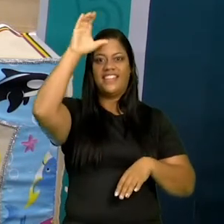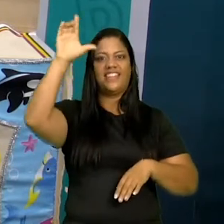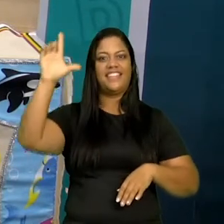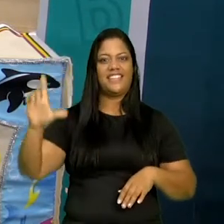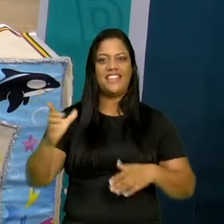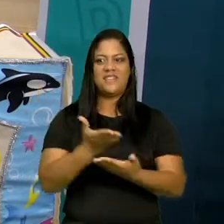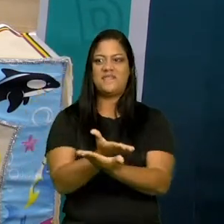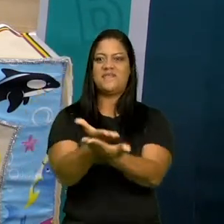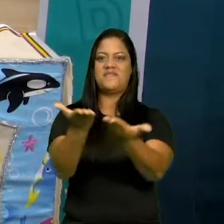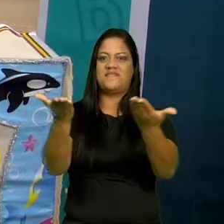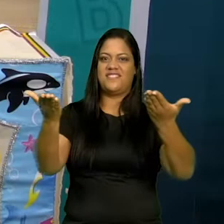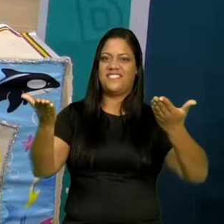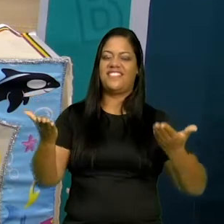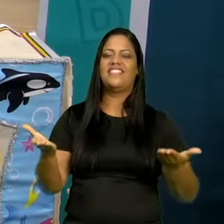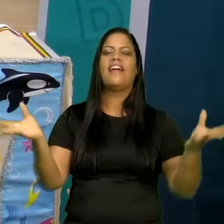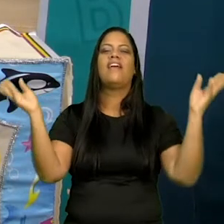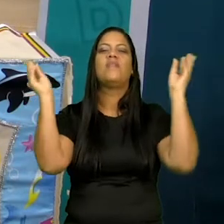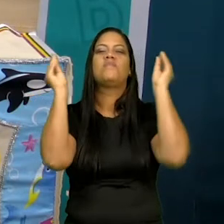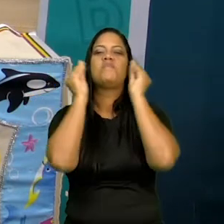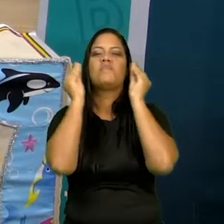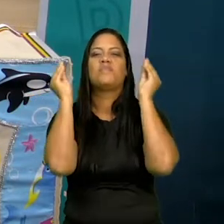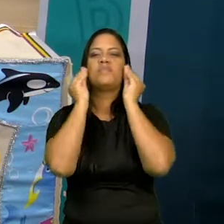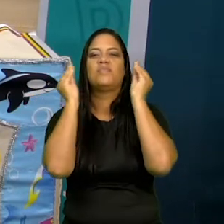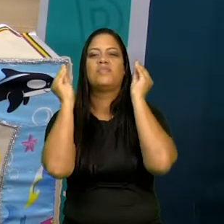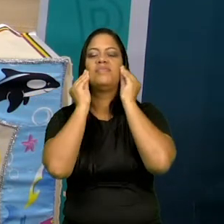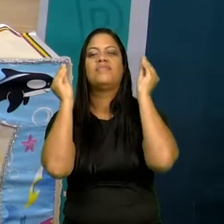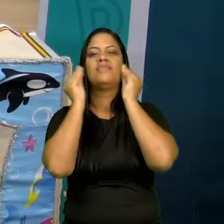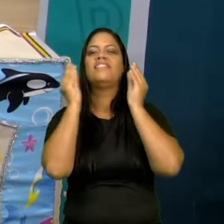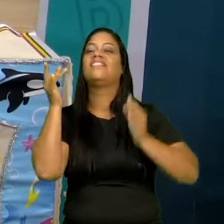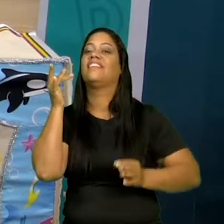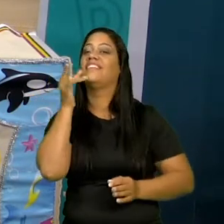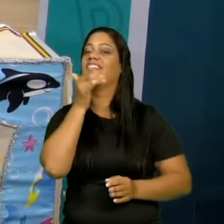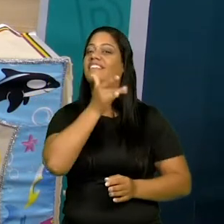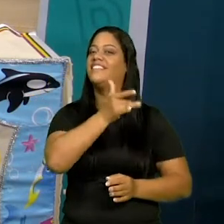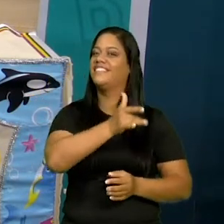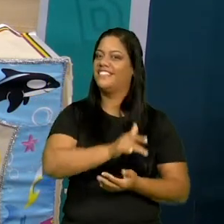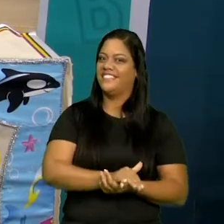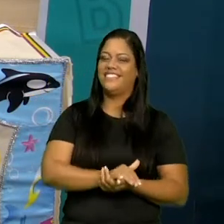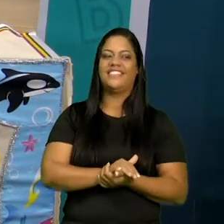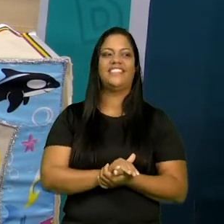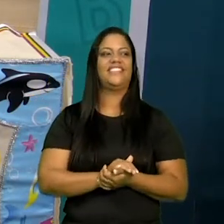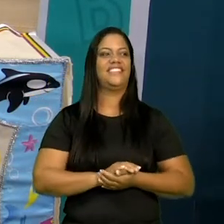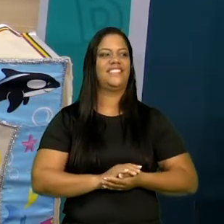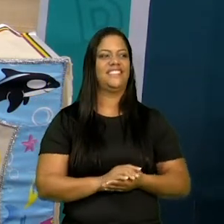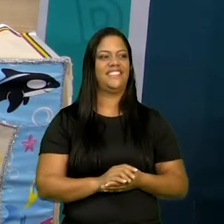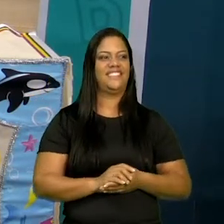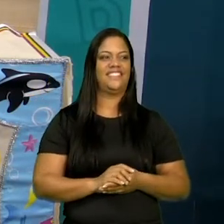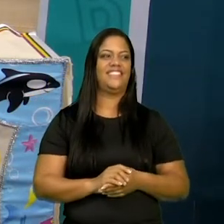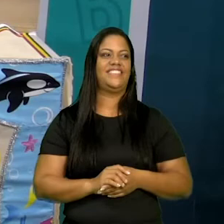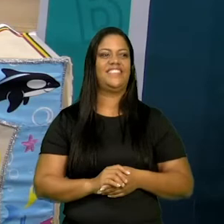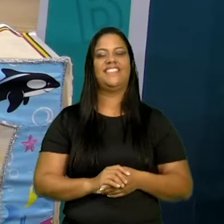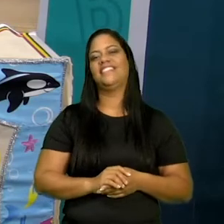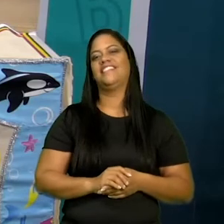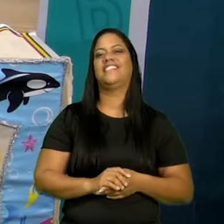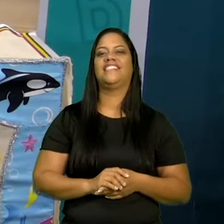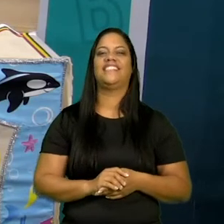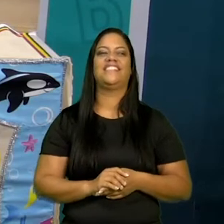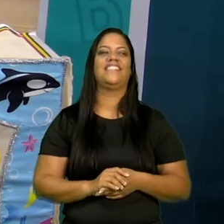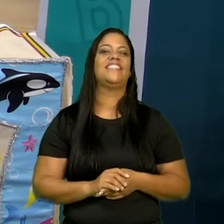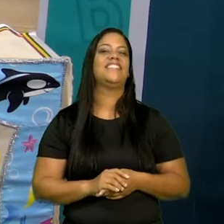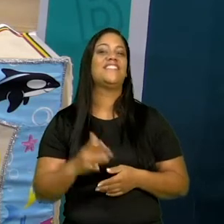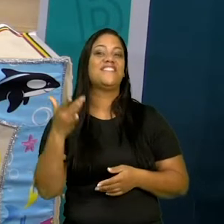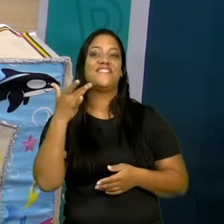pra vocês aquele beijo bem gostoso, né, leiturinha? Eu não conheço, Com sabor de